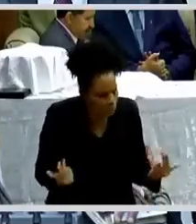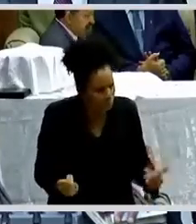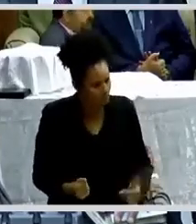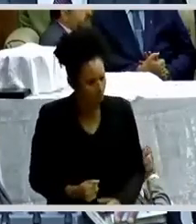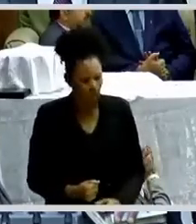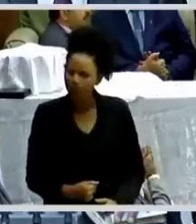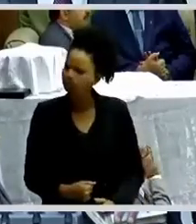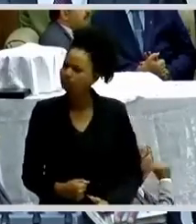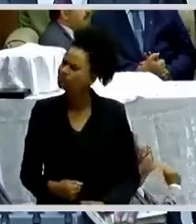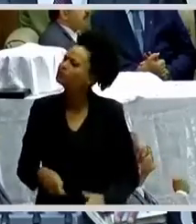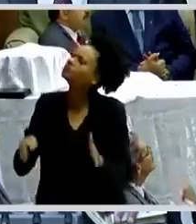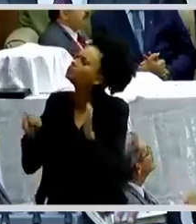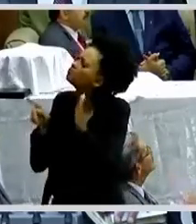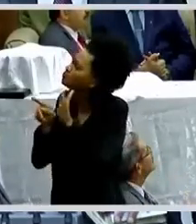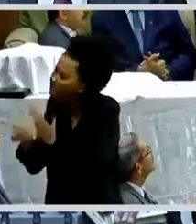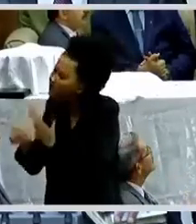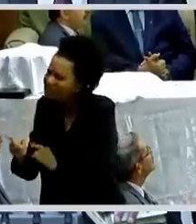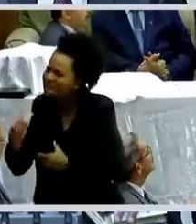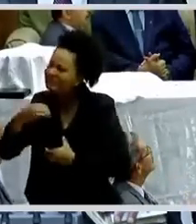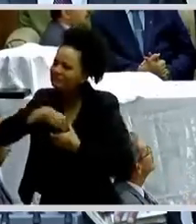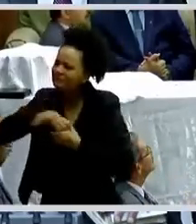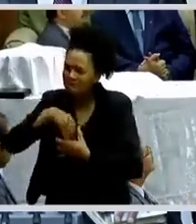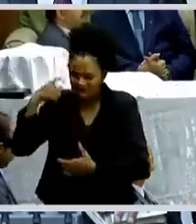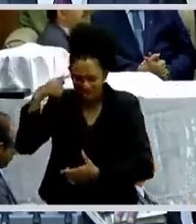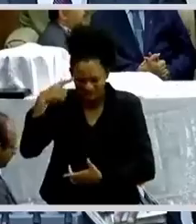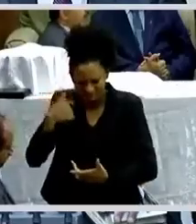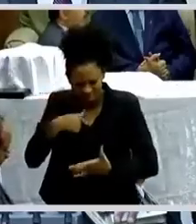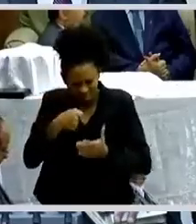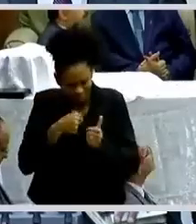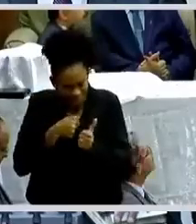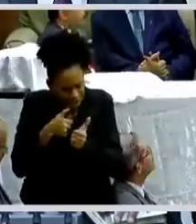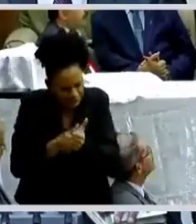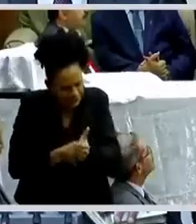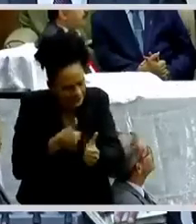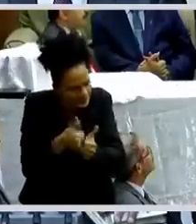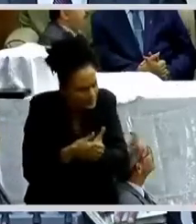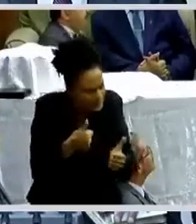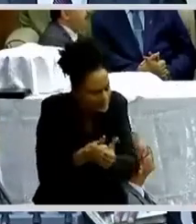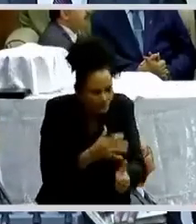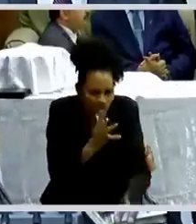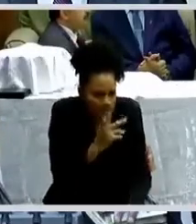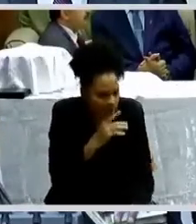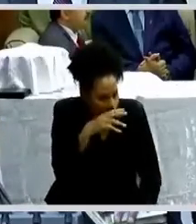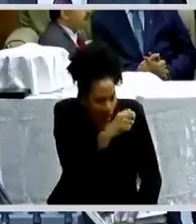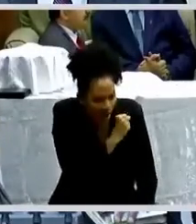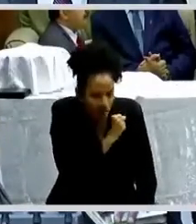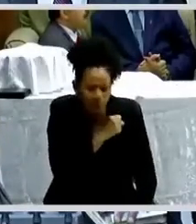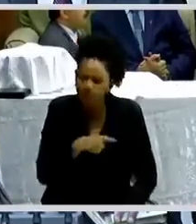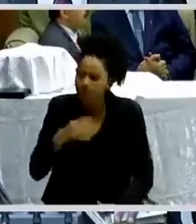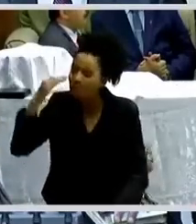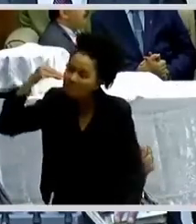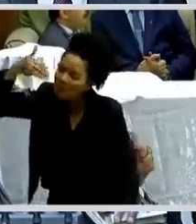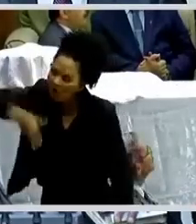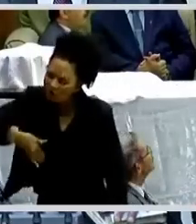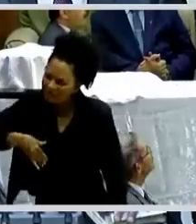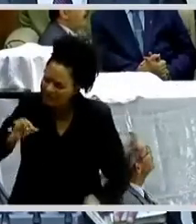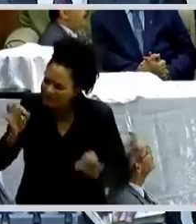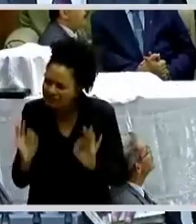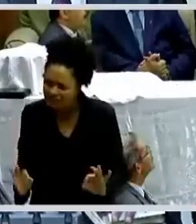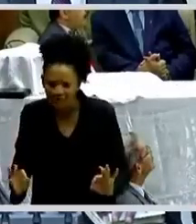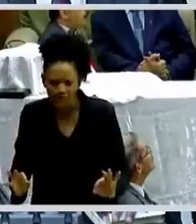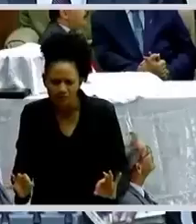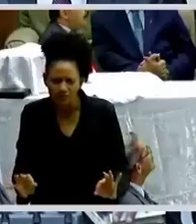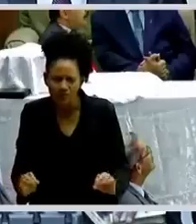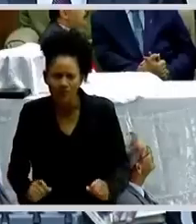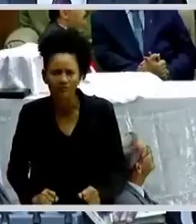Encarou Gabriel, mas a dúvida machucava ela. Não demorou muito, ela foi tirar a prova. Eu